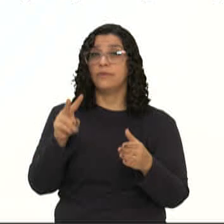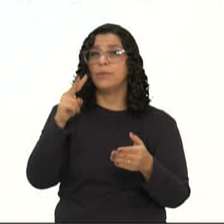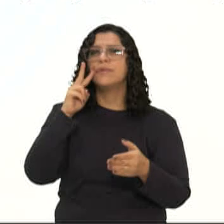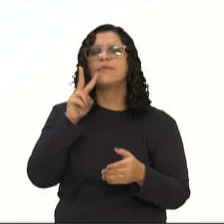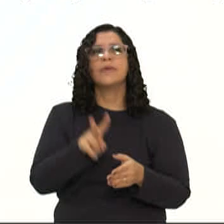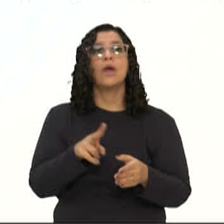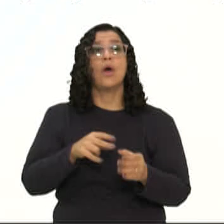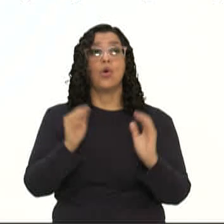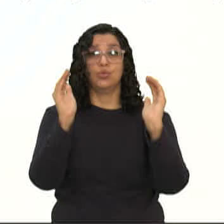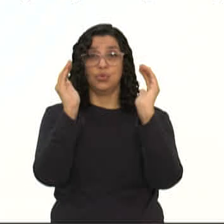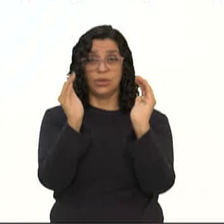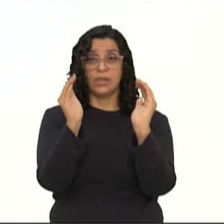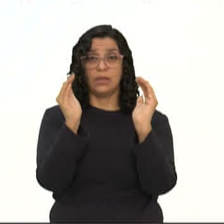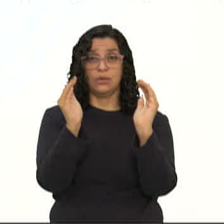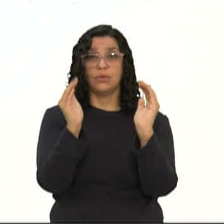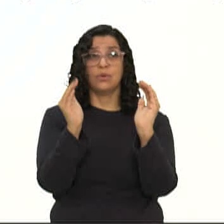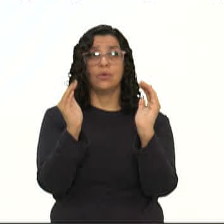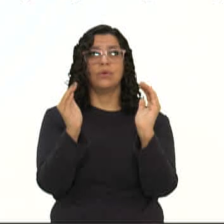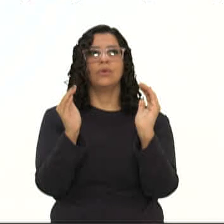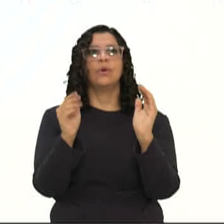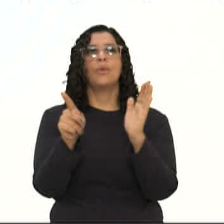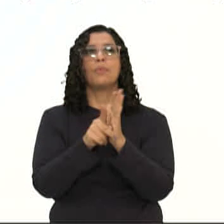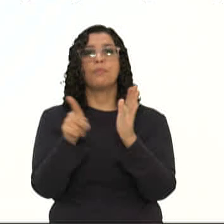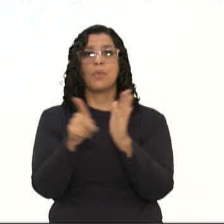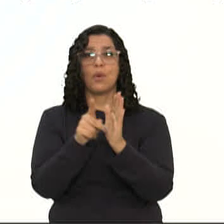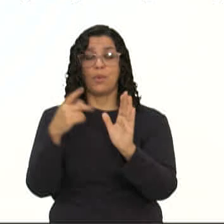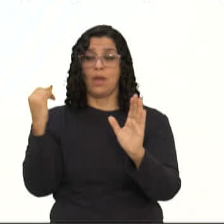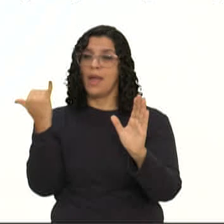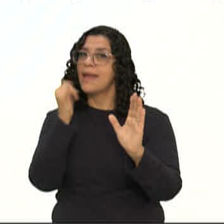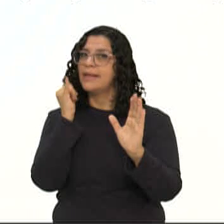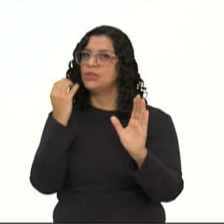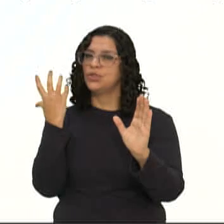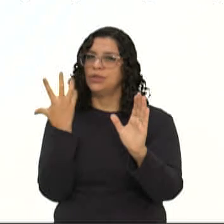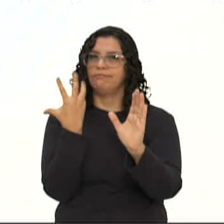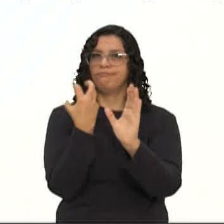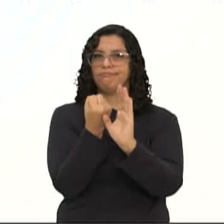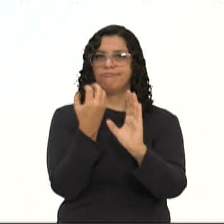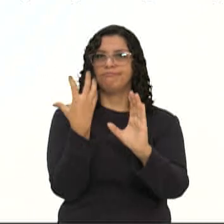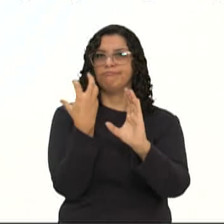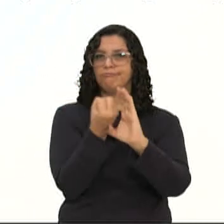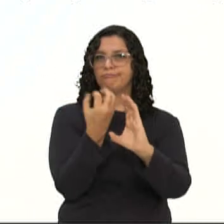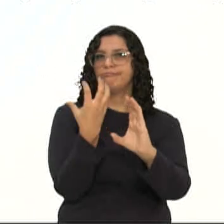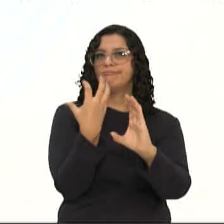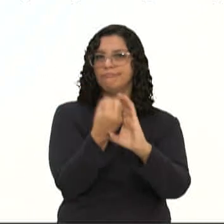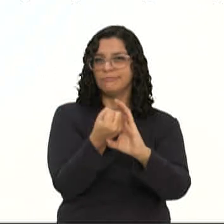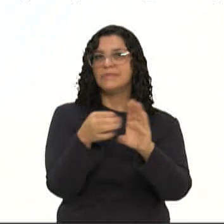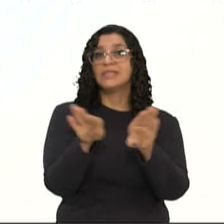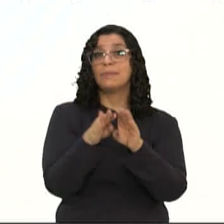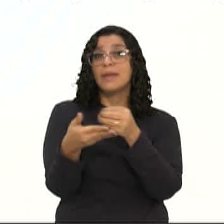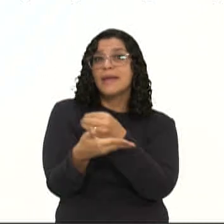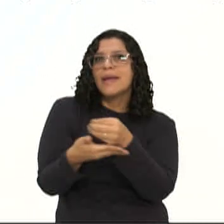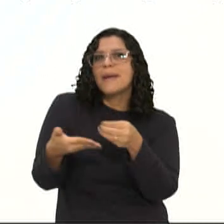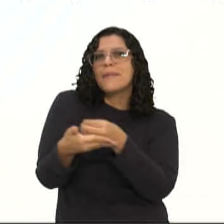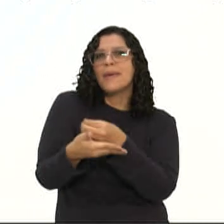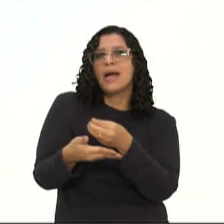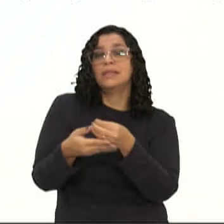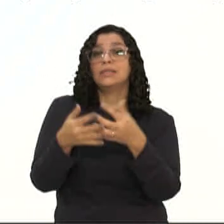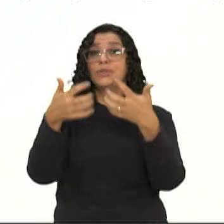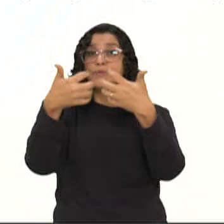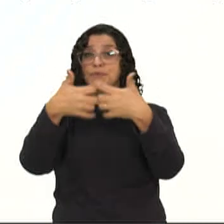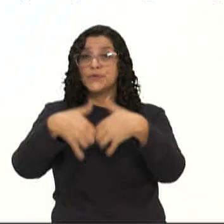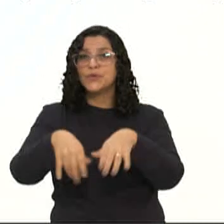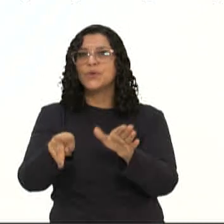o gerador, né, a indução eletromagnética é o princípio básico do funcionamento